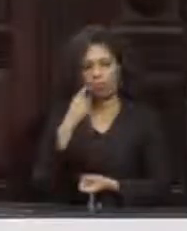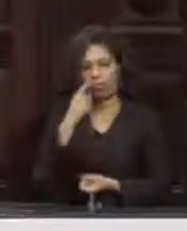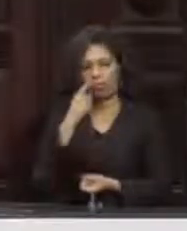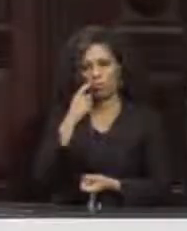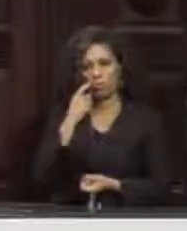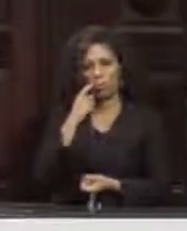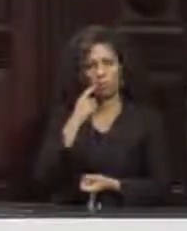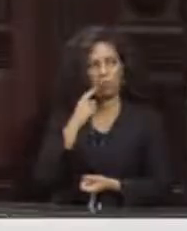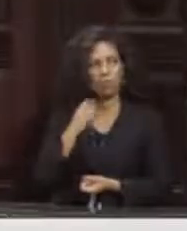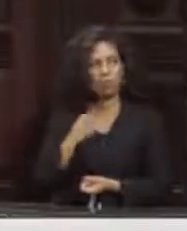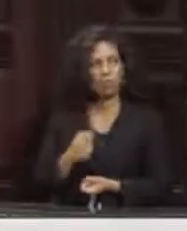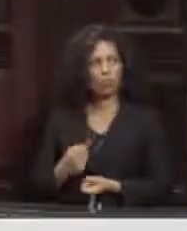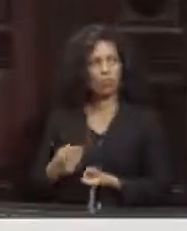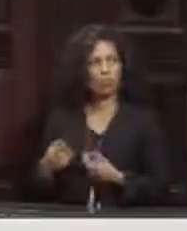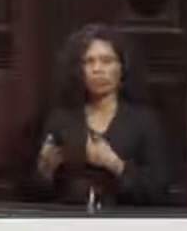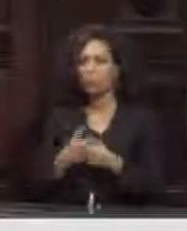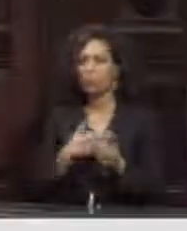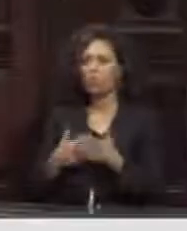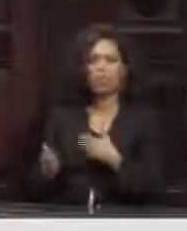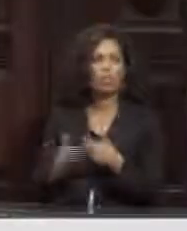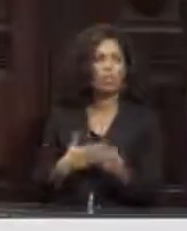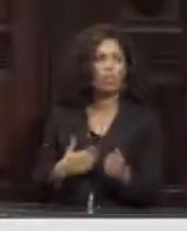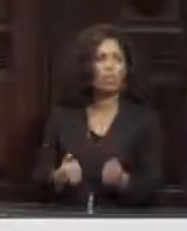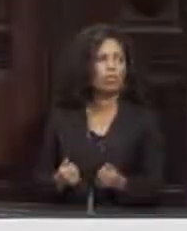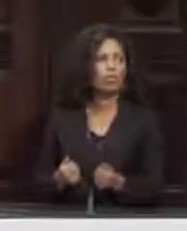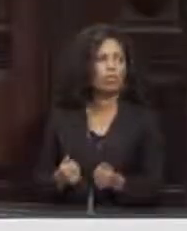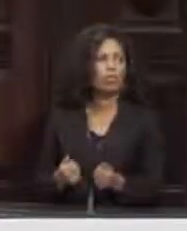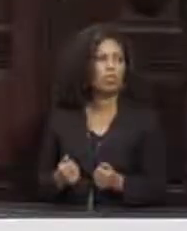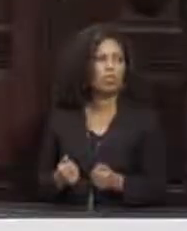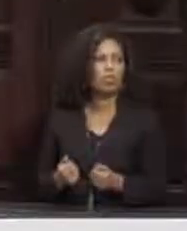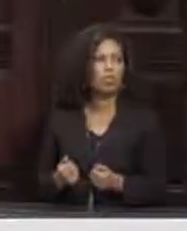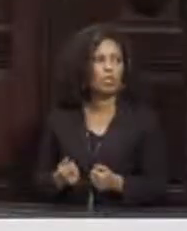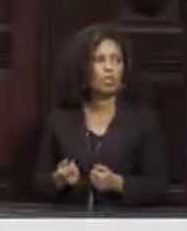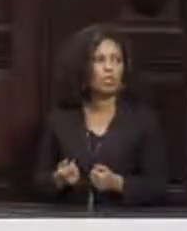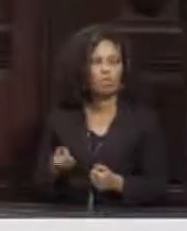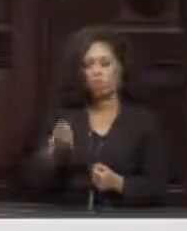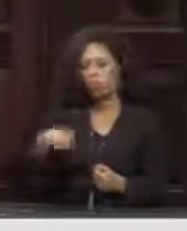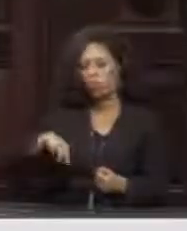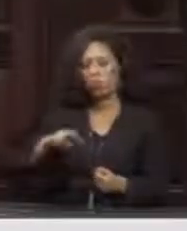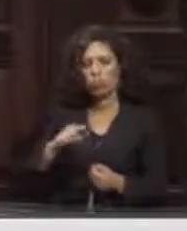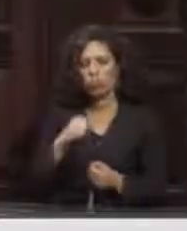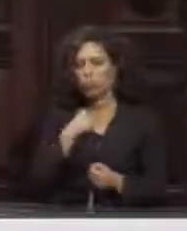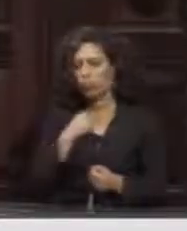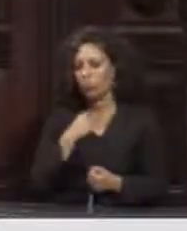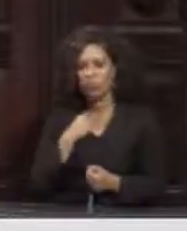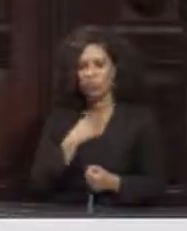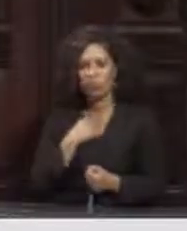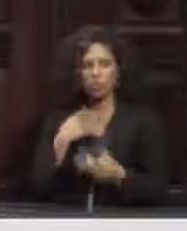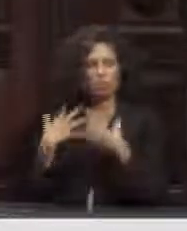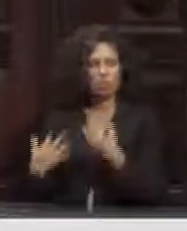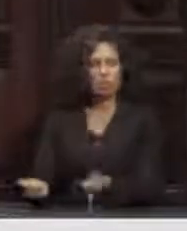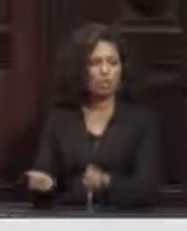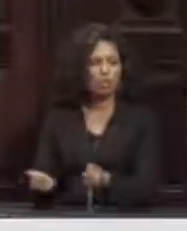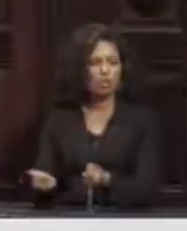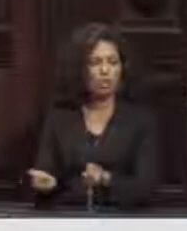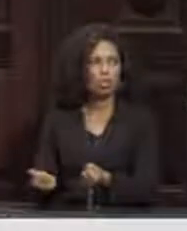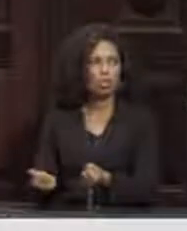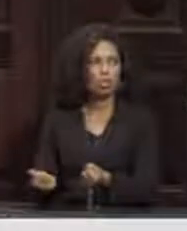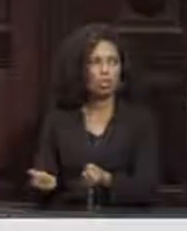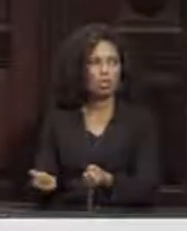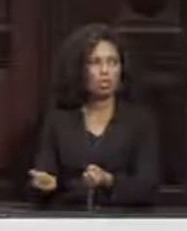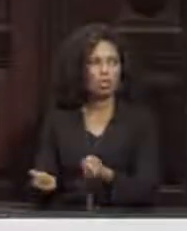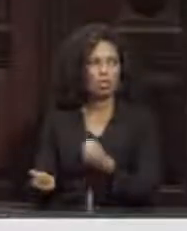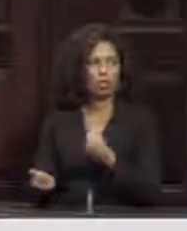Rocha. De qualquer maneira, senhor presidente, nós não podemos permitir que